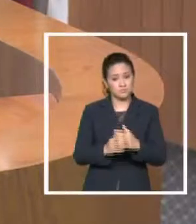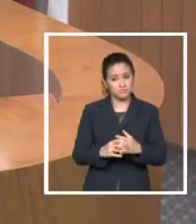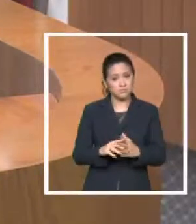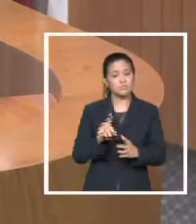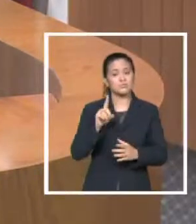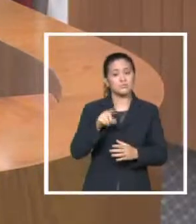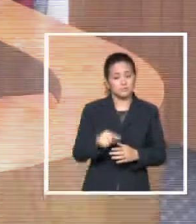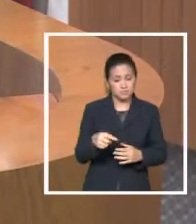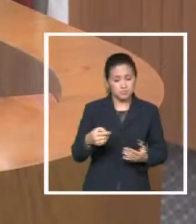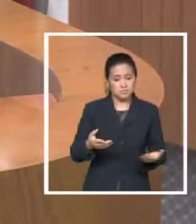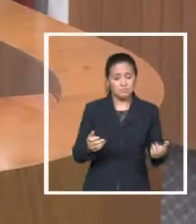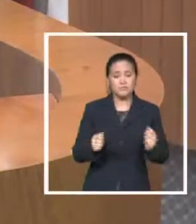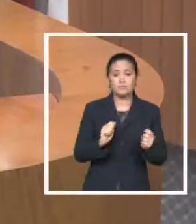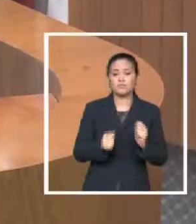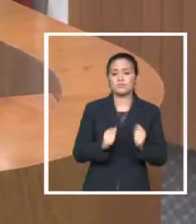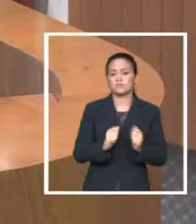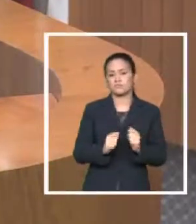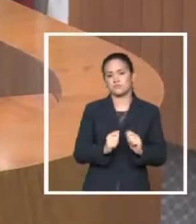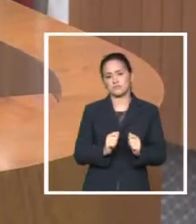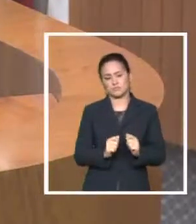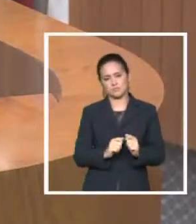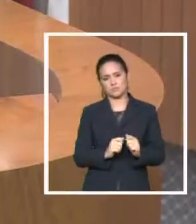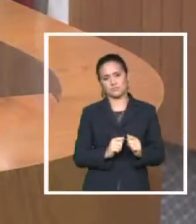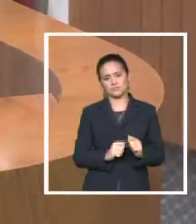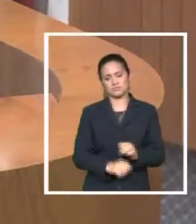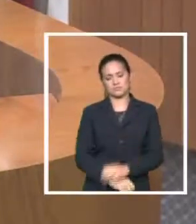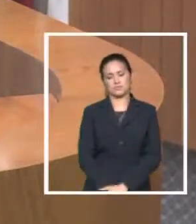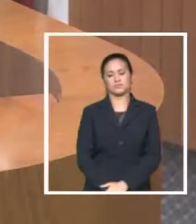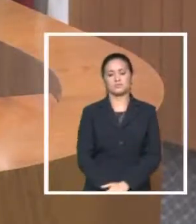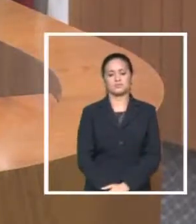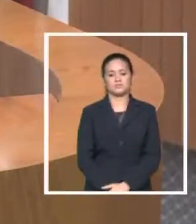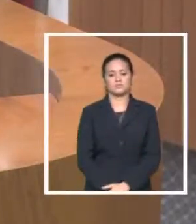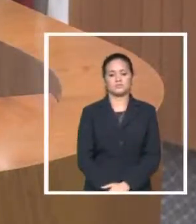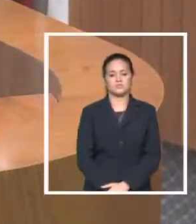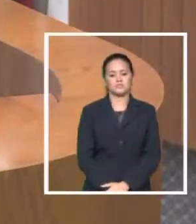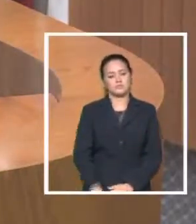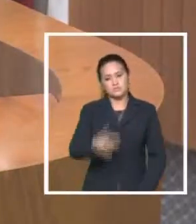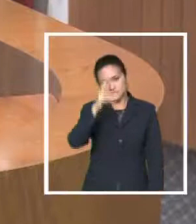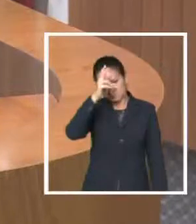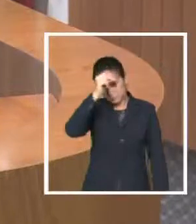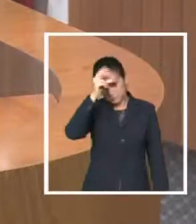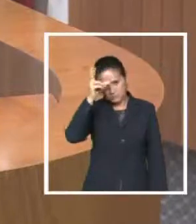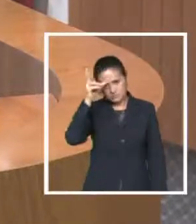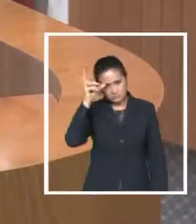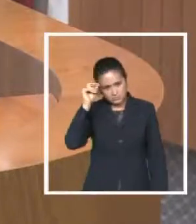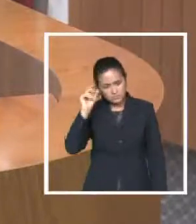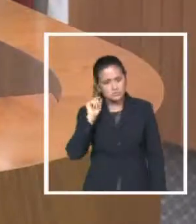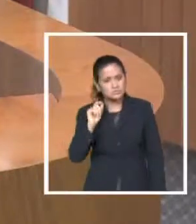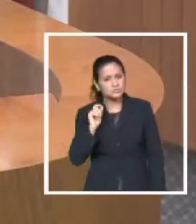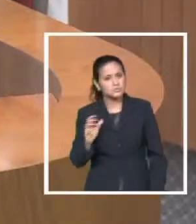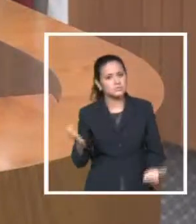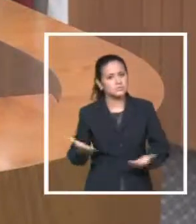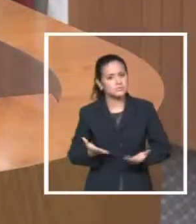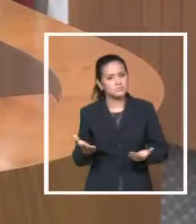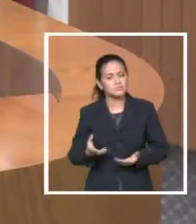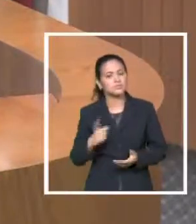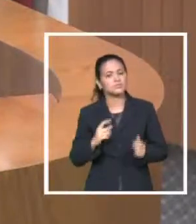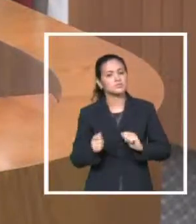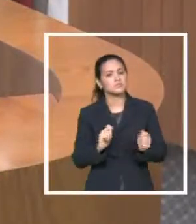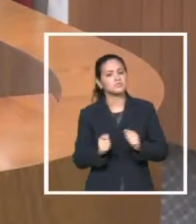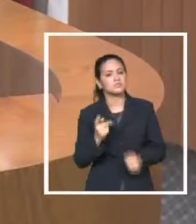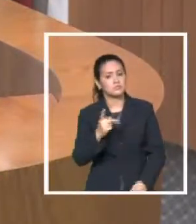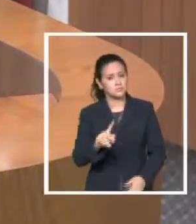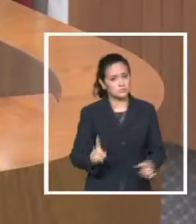administração. Se não, vejamos, a Prefeitura, que hoje é gerida pelo primo de Vossa